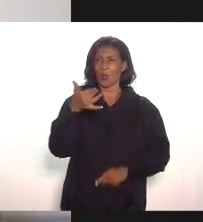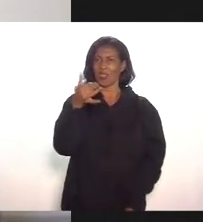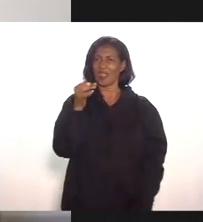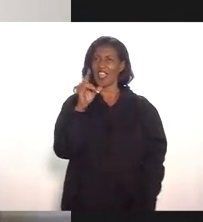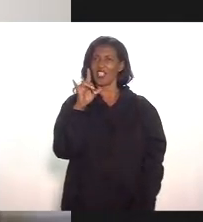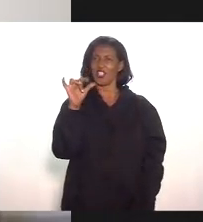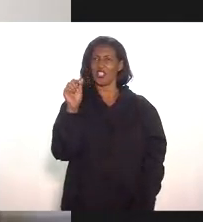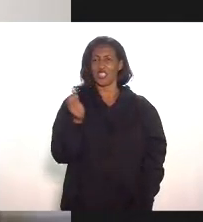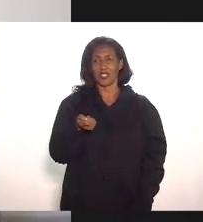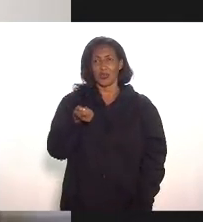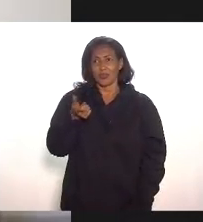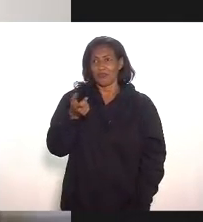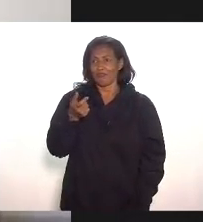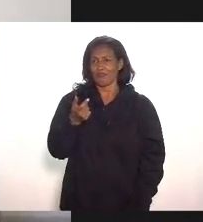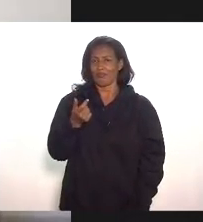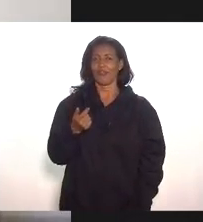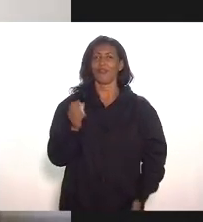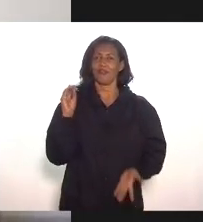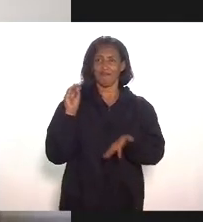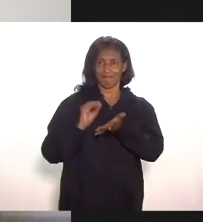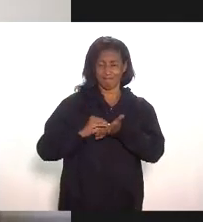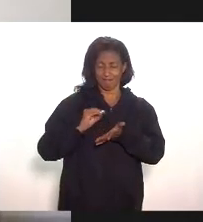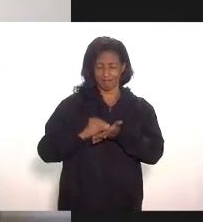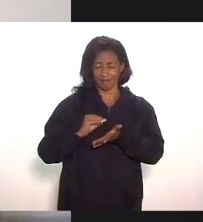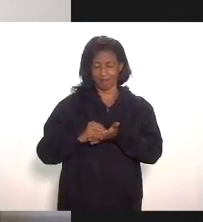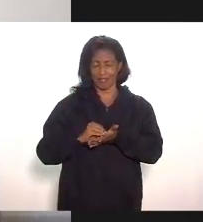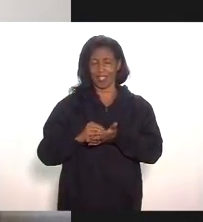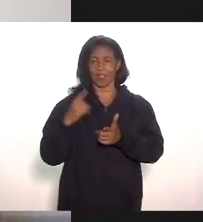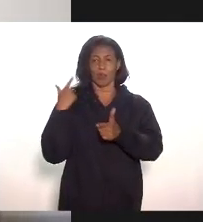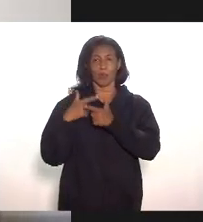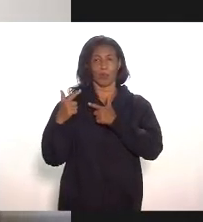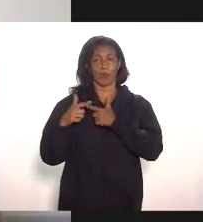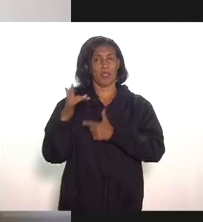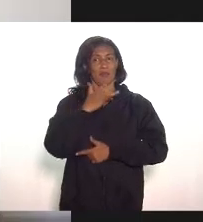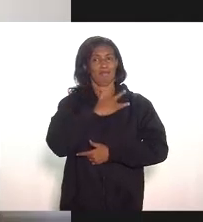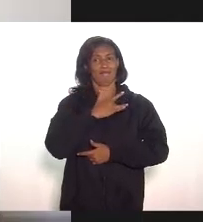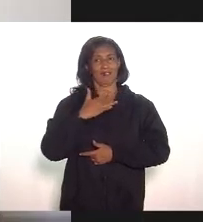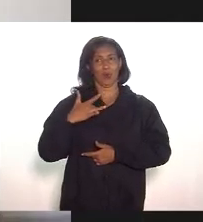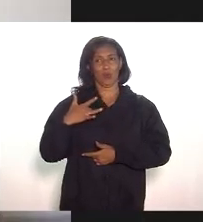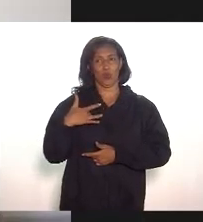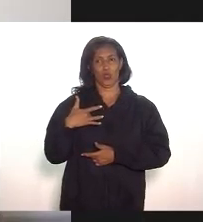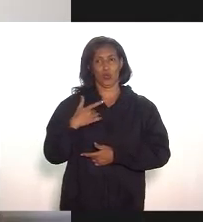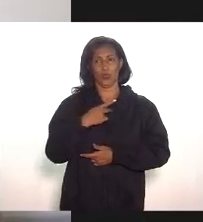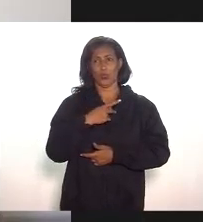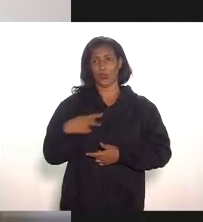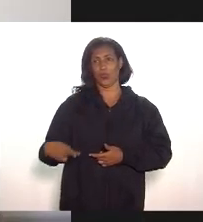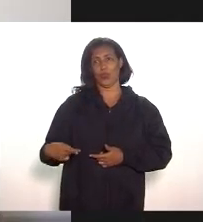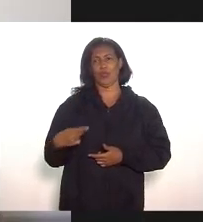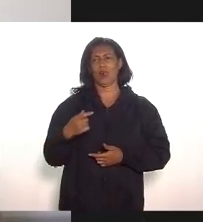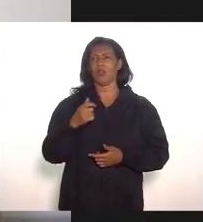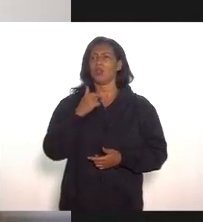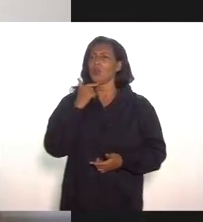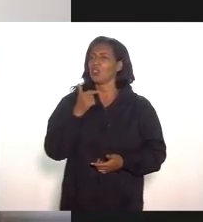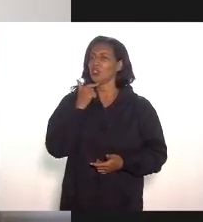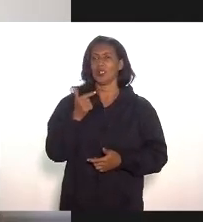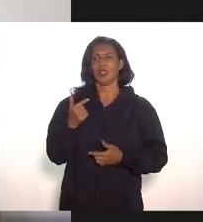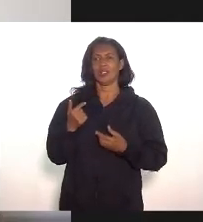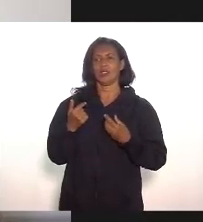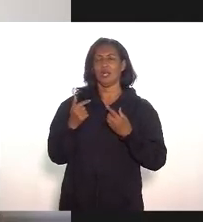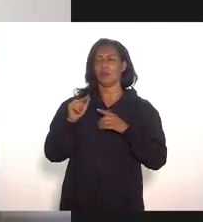Ou seja, temos um colapso na saúde pública. Não adianta colocar a comunidade escolar em risco